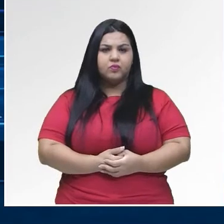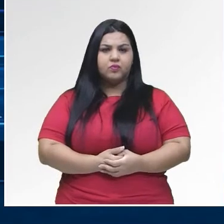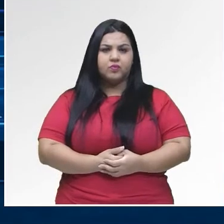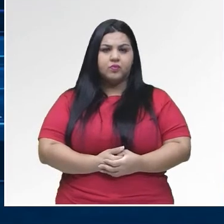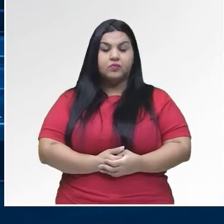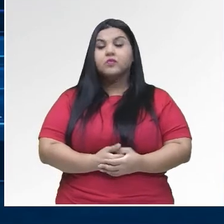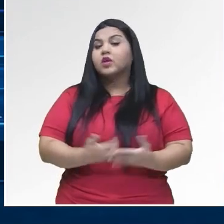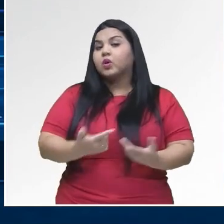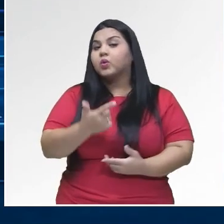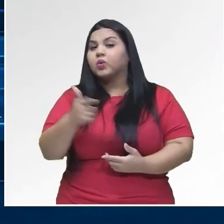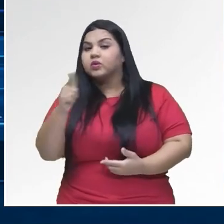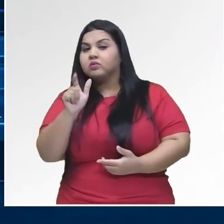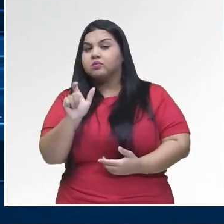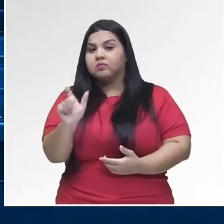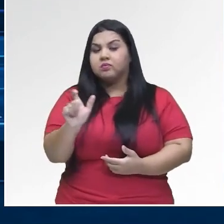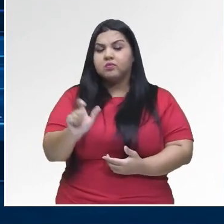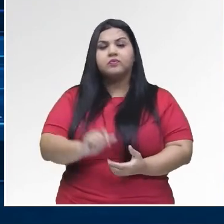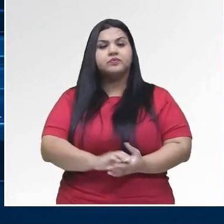Em outras palavras,